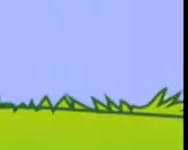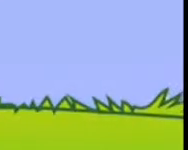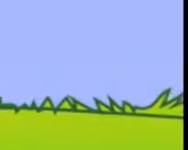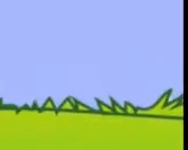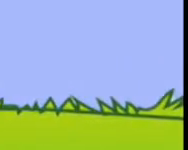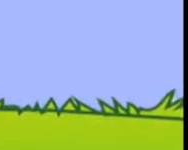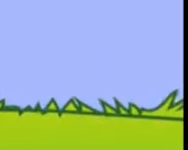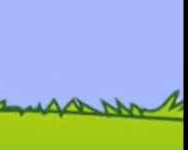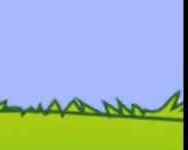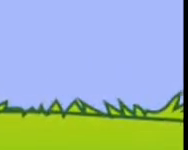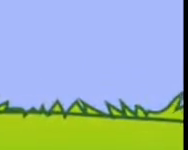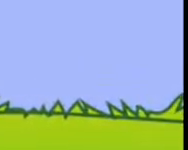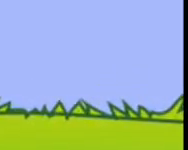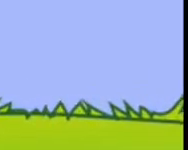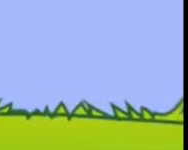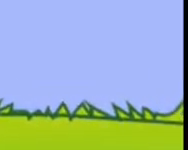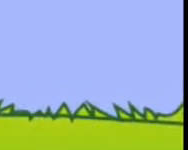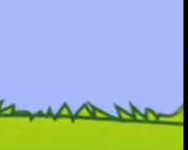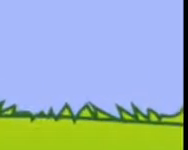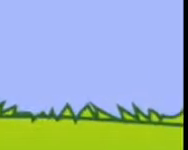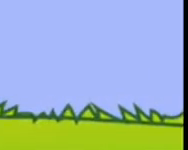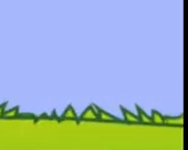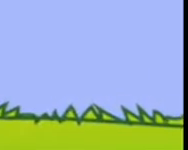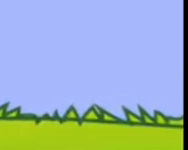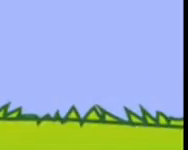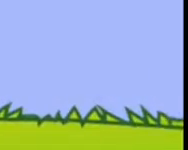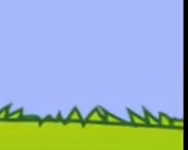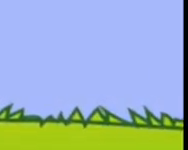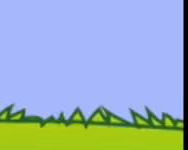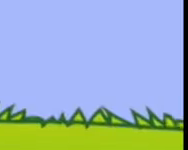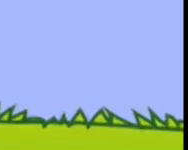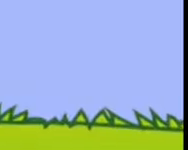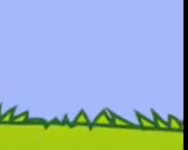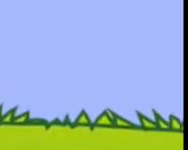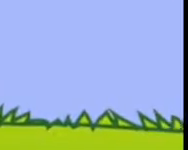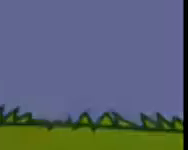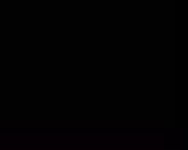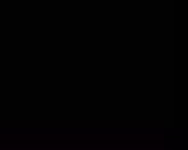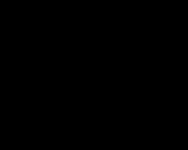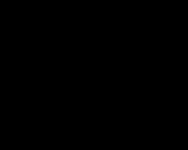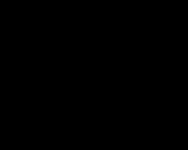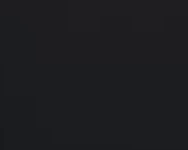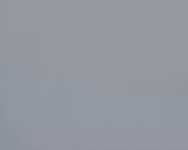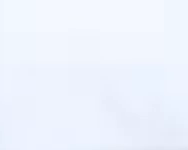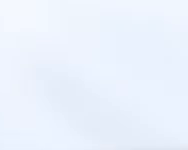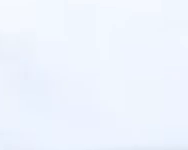Centro Educacional Aquarela, a escola que prepara seu filho para o futuro.